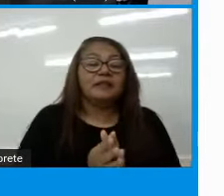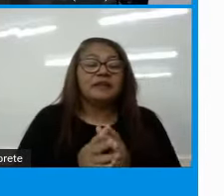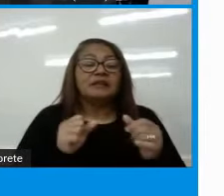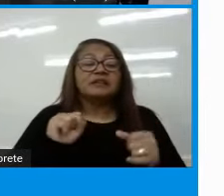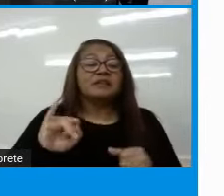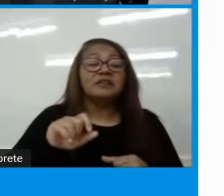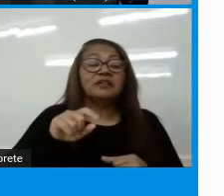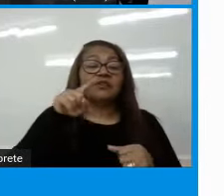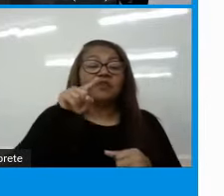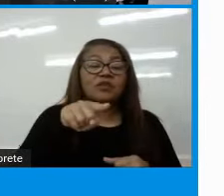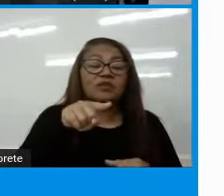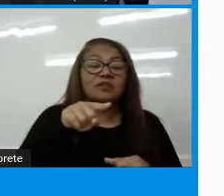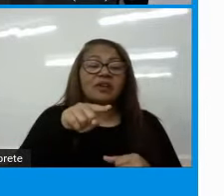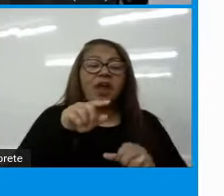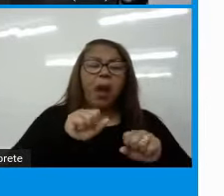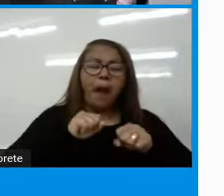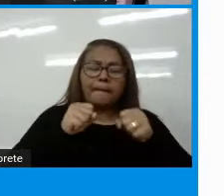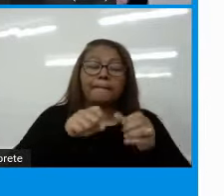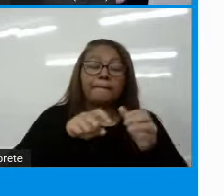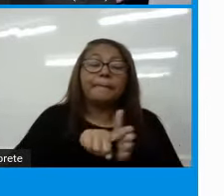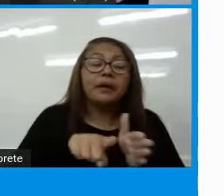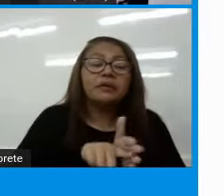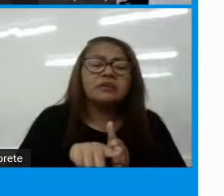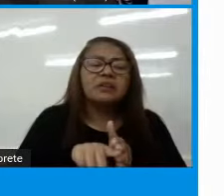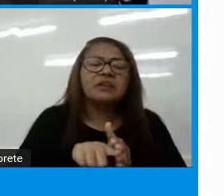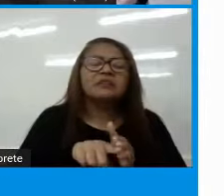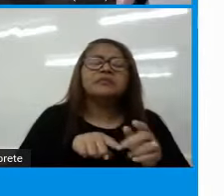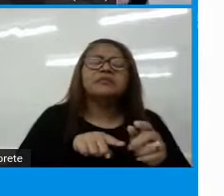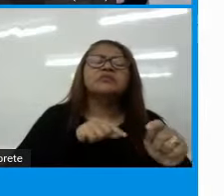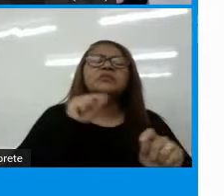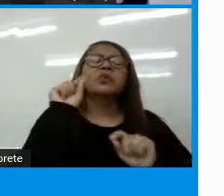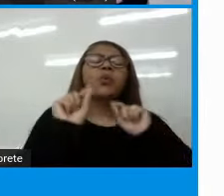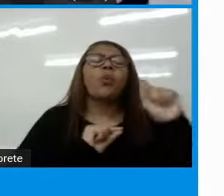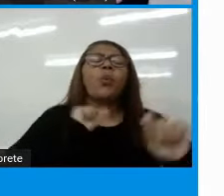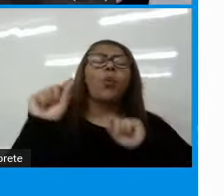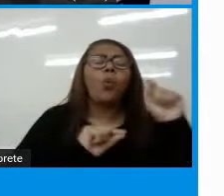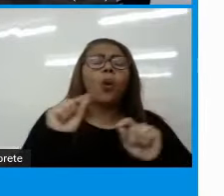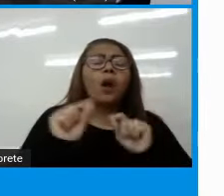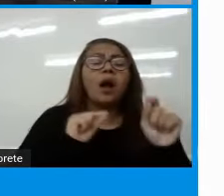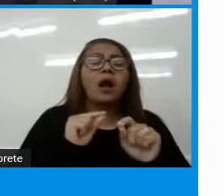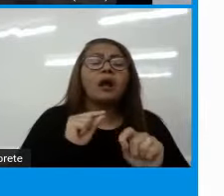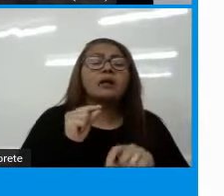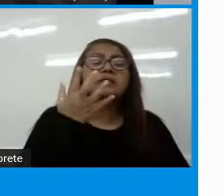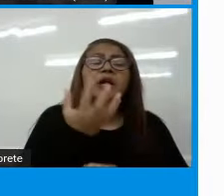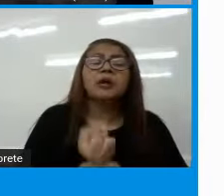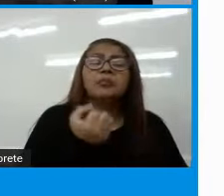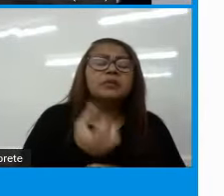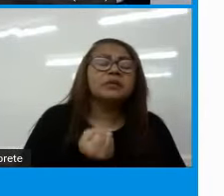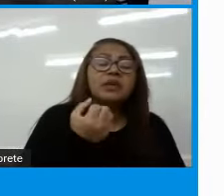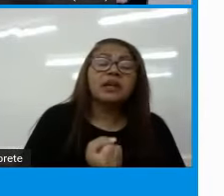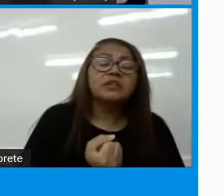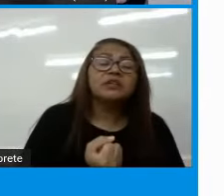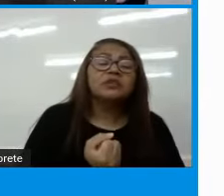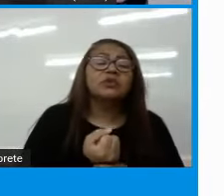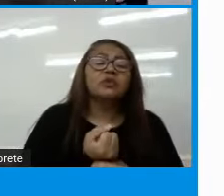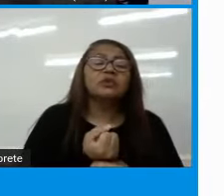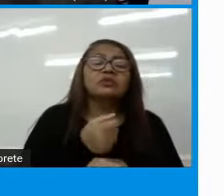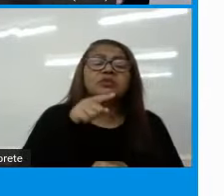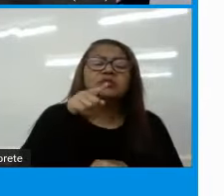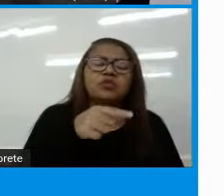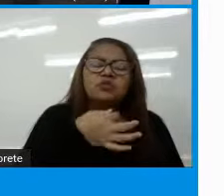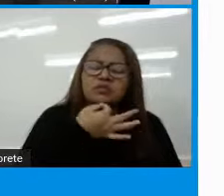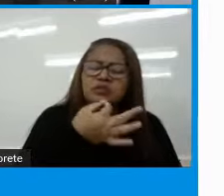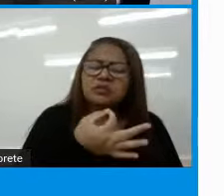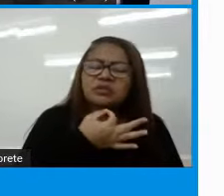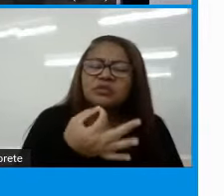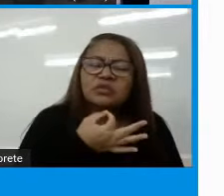quais seriam as aplicações do G Suite que você sugere para que a gente trabalhe